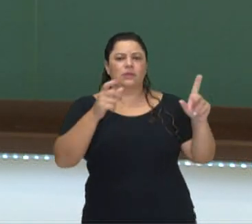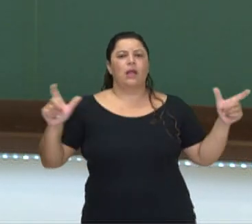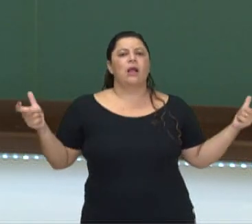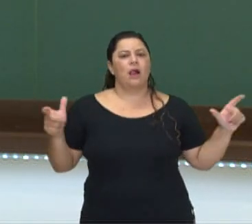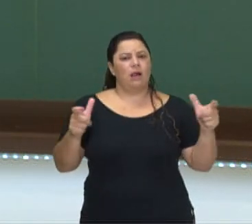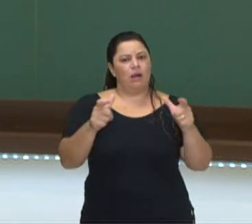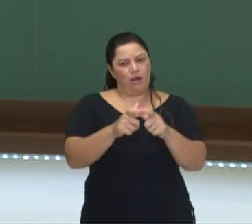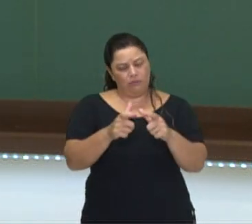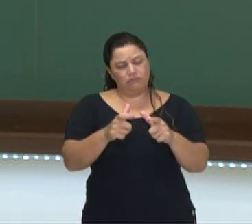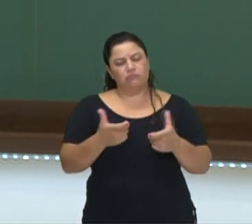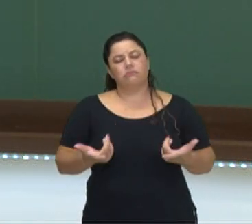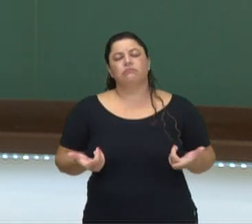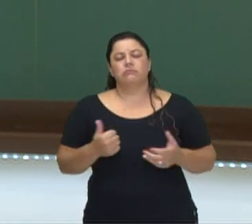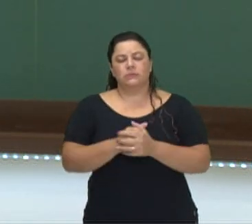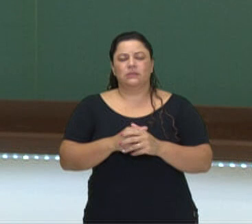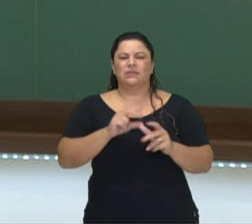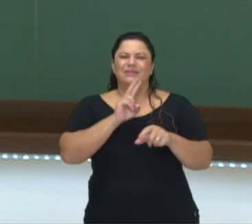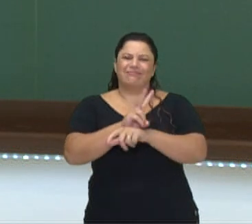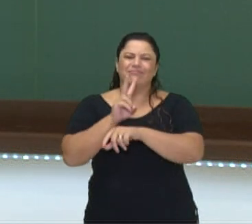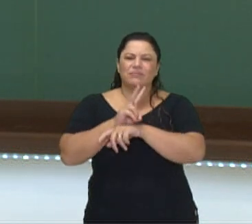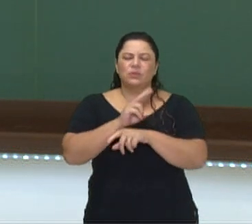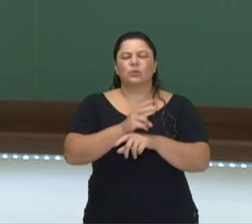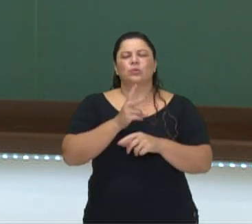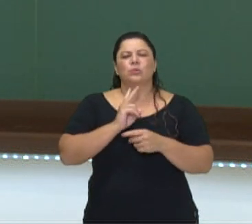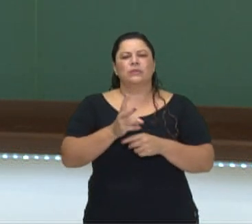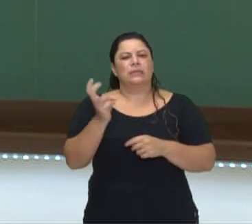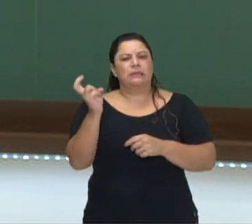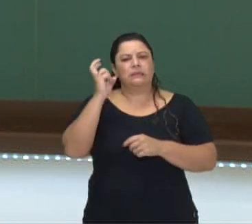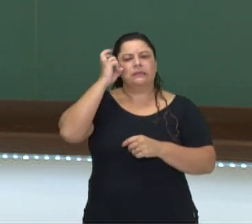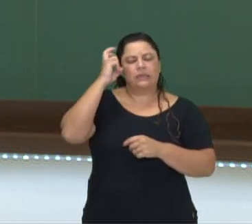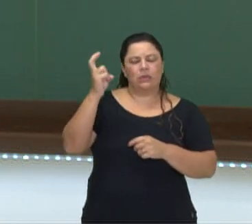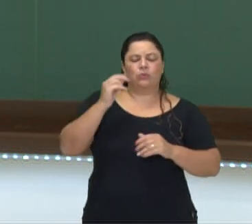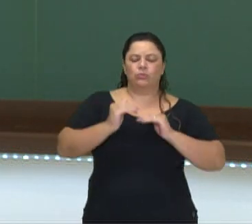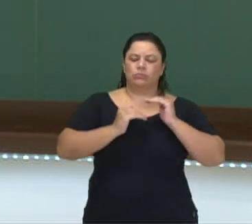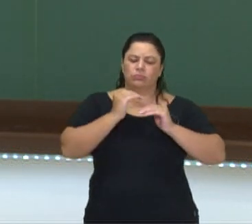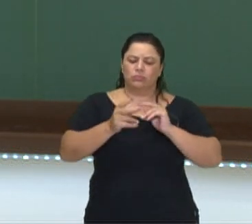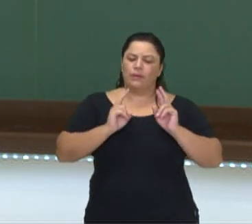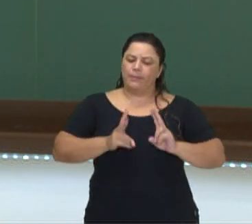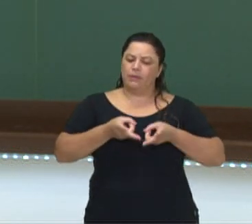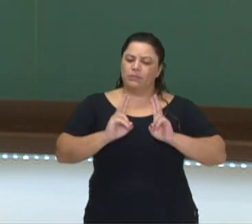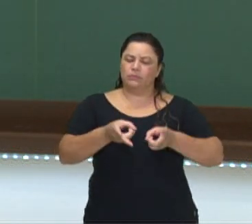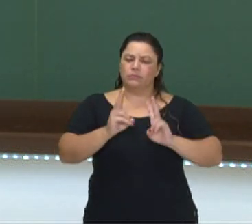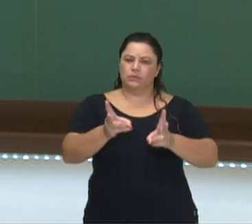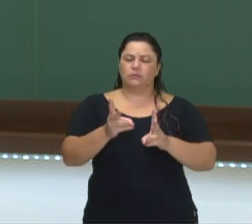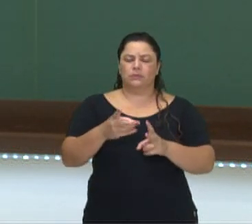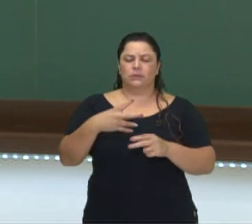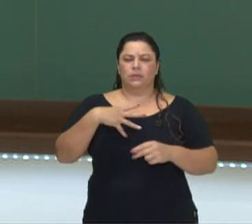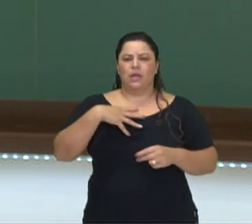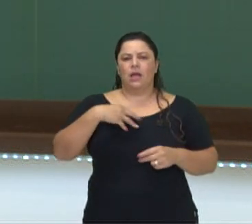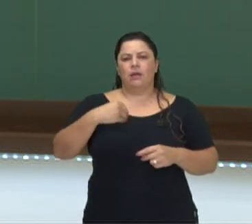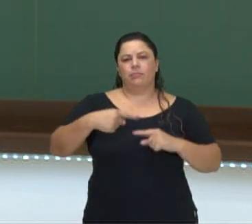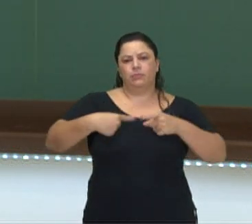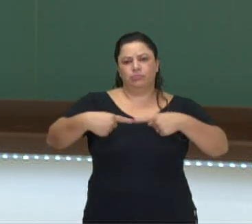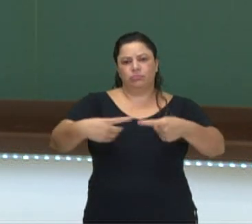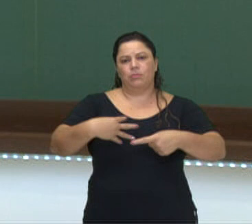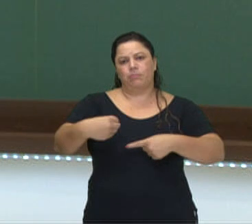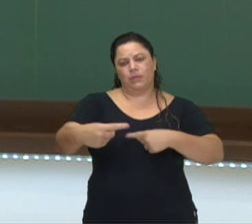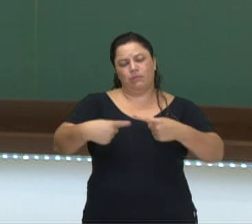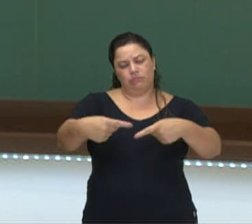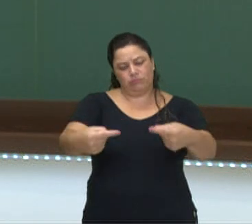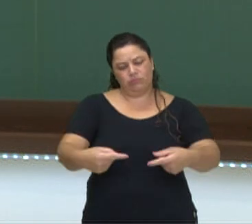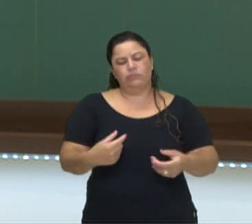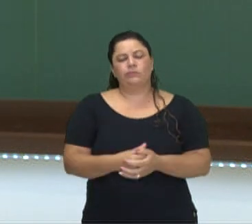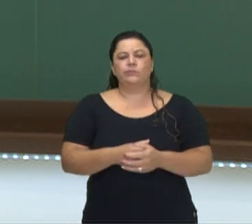a um número muito pequeno. Em alguns casos há uma dificuldade de preservar sua cultura, de passar de pai para filho. Então são problemas bem sérios,